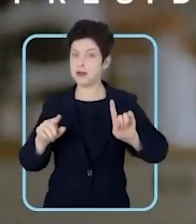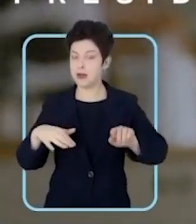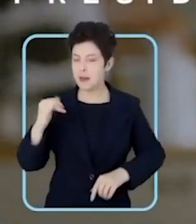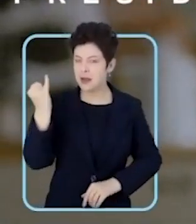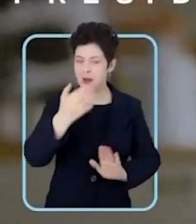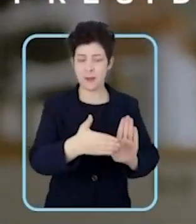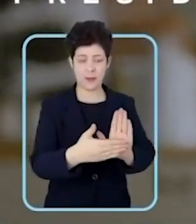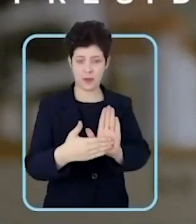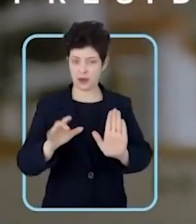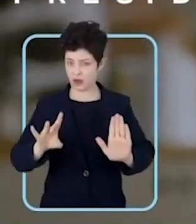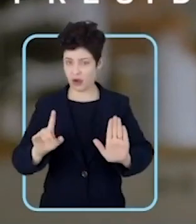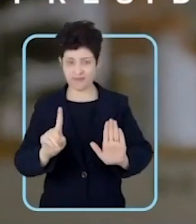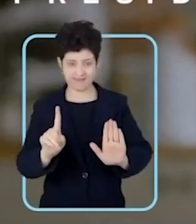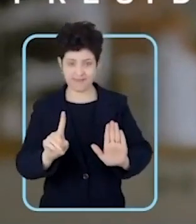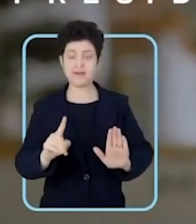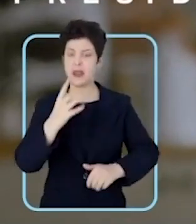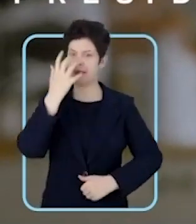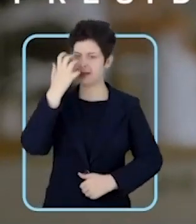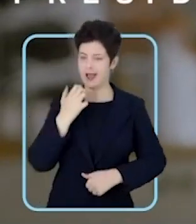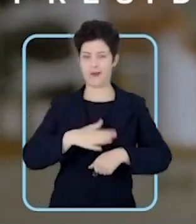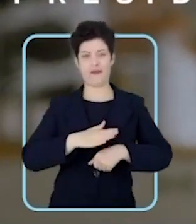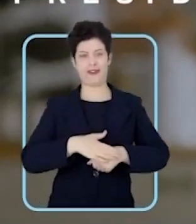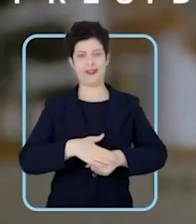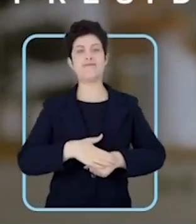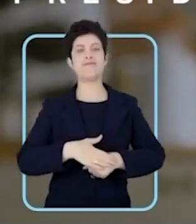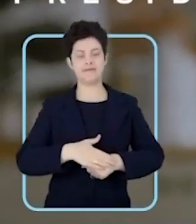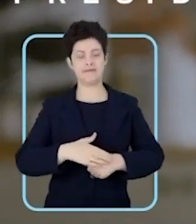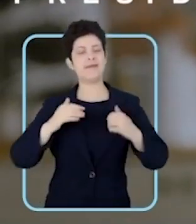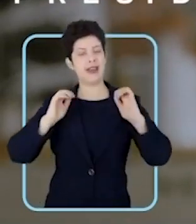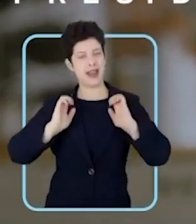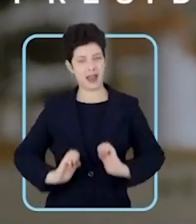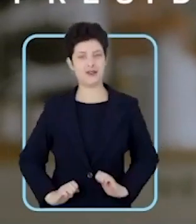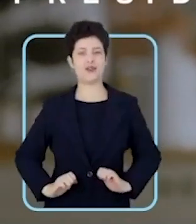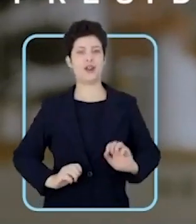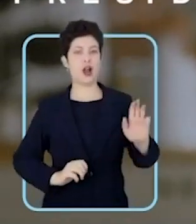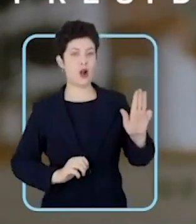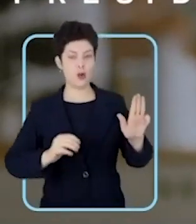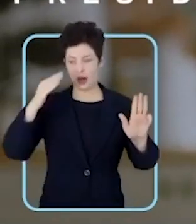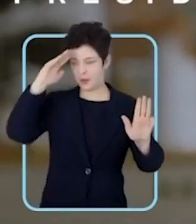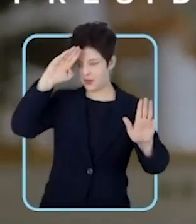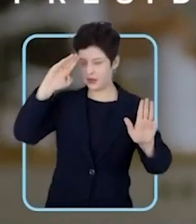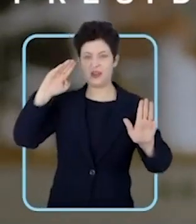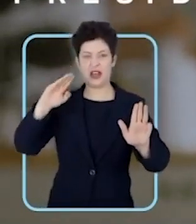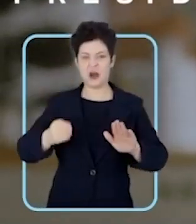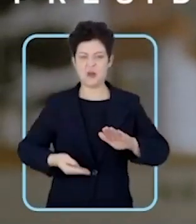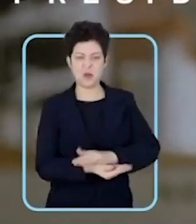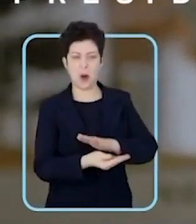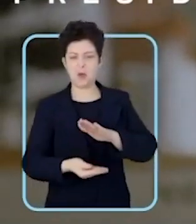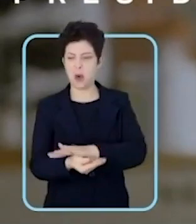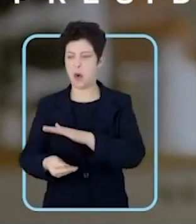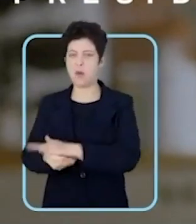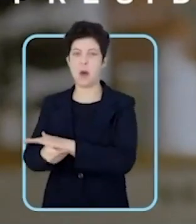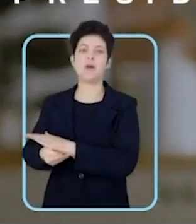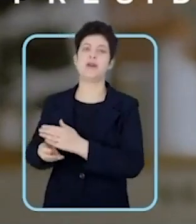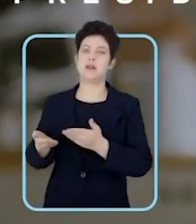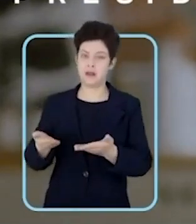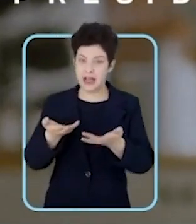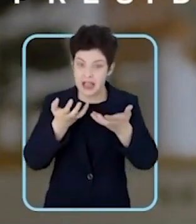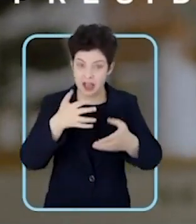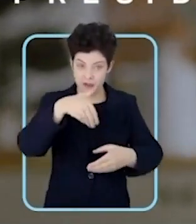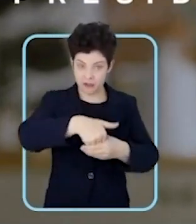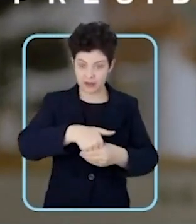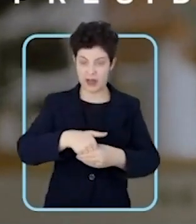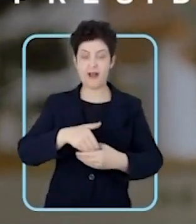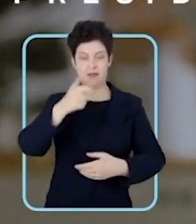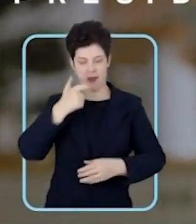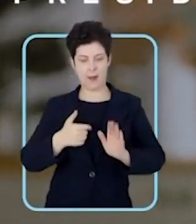Só que mais importante do que propostas é quem tem seriedade para fazer. Lula e Bolsonaro sujaram as mãos em escândalos de corrupção.